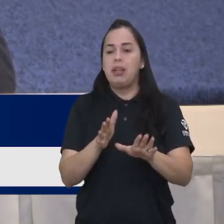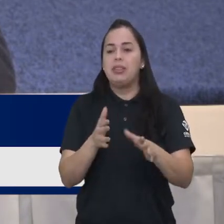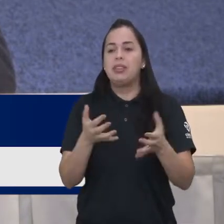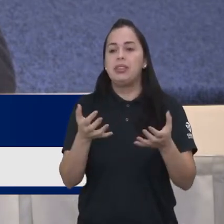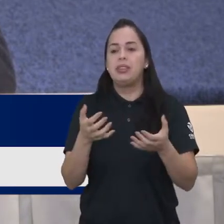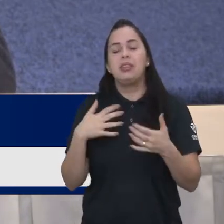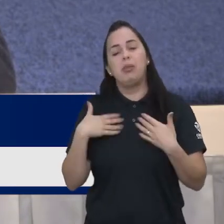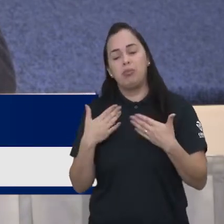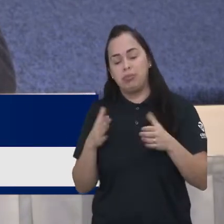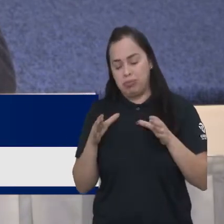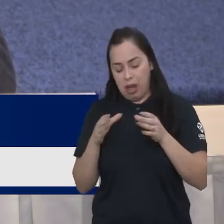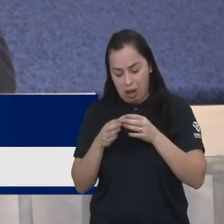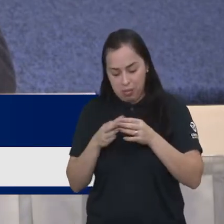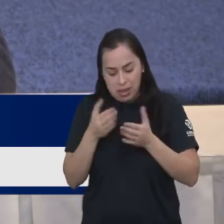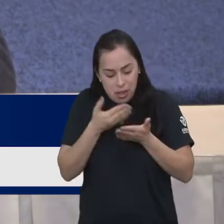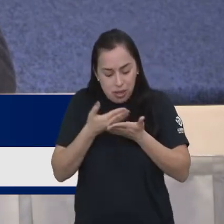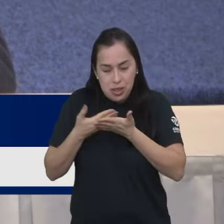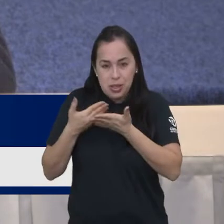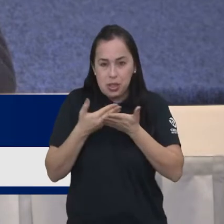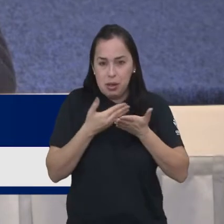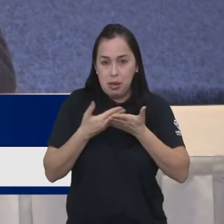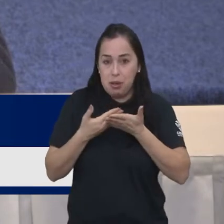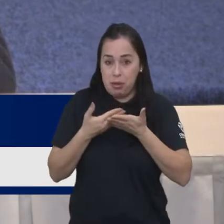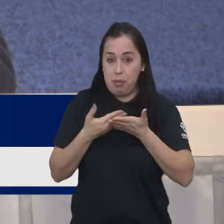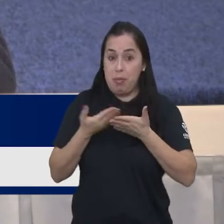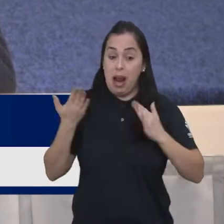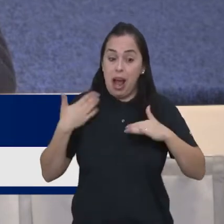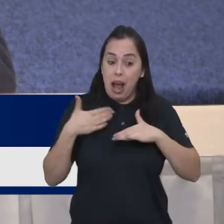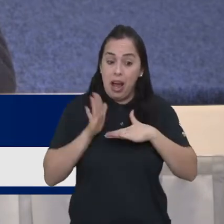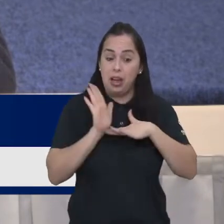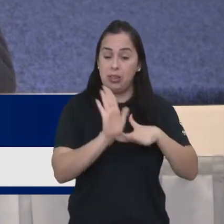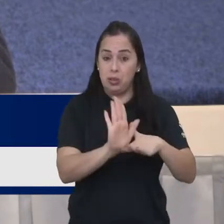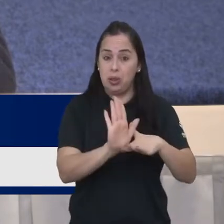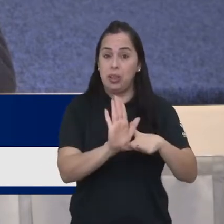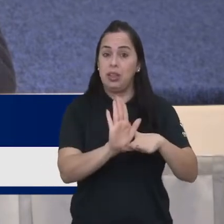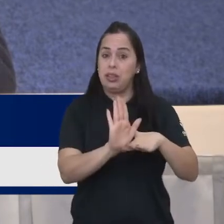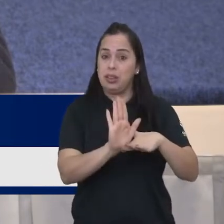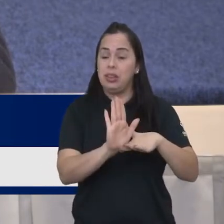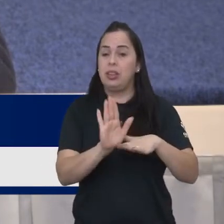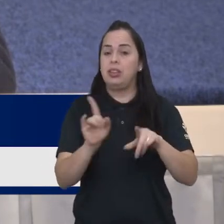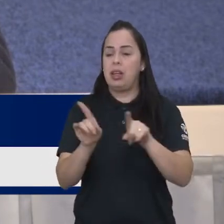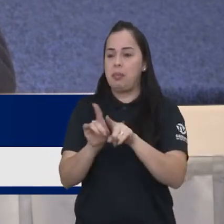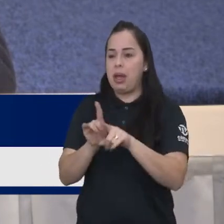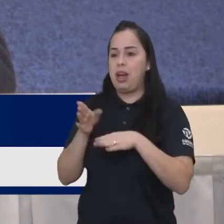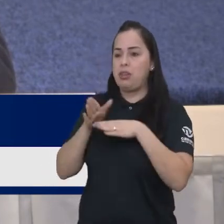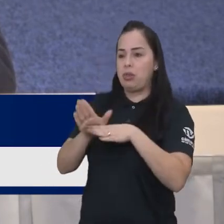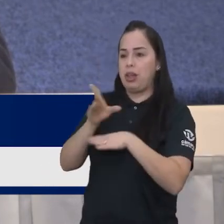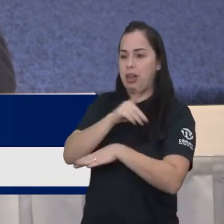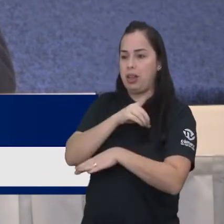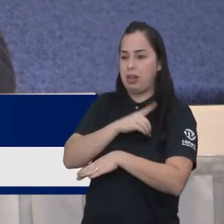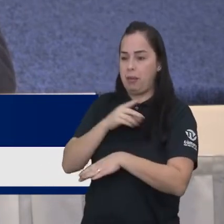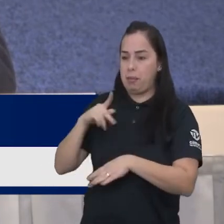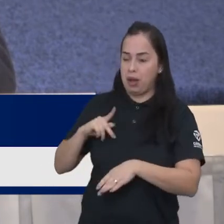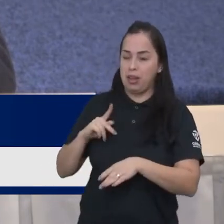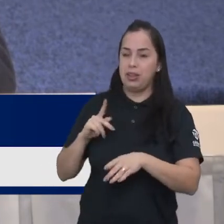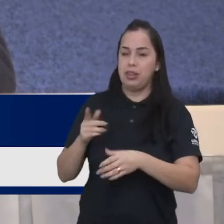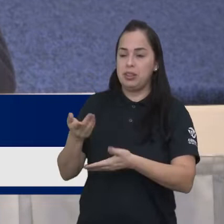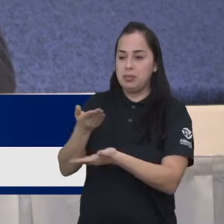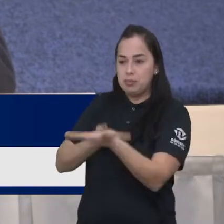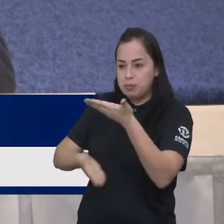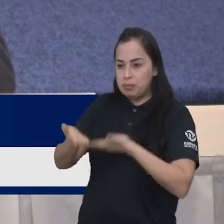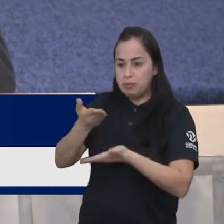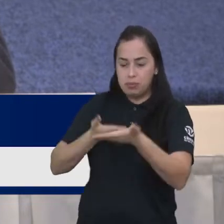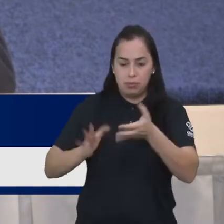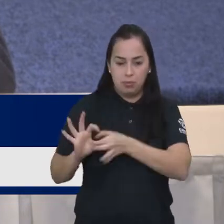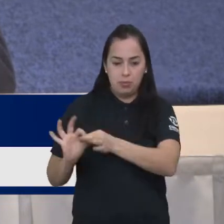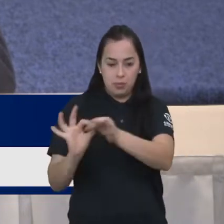Essa comissão de estudo está aqui para poder colaborar com a cidade, colaborar também com a defensoria, fazer uma troca e